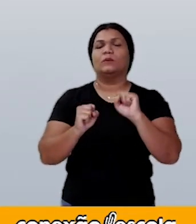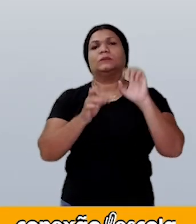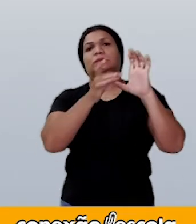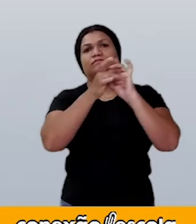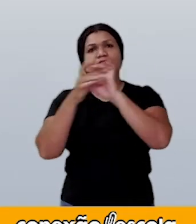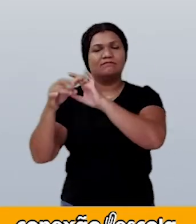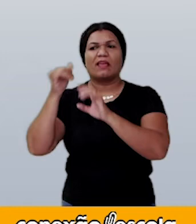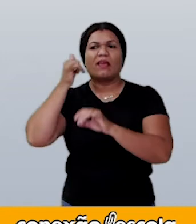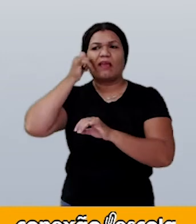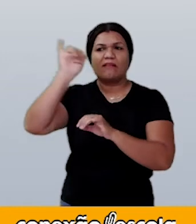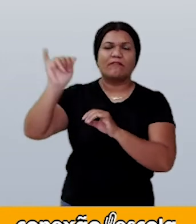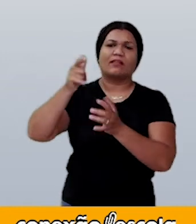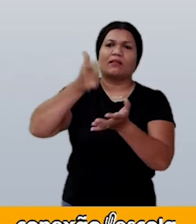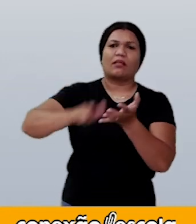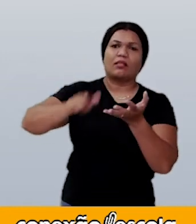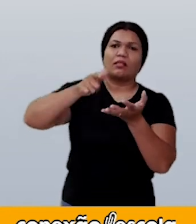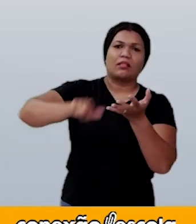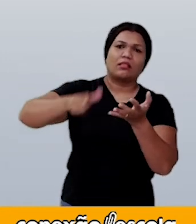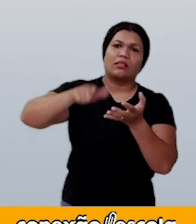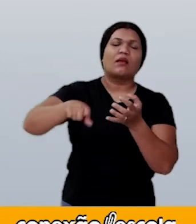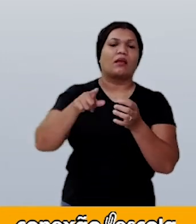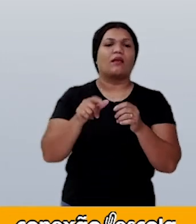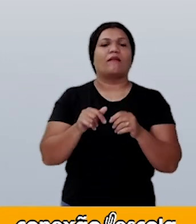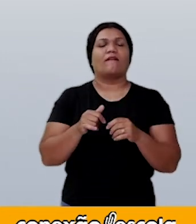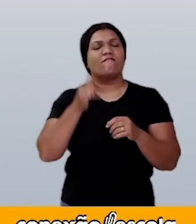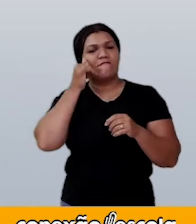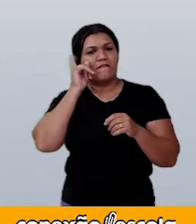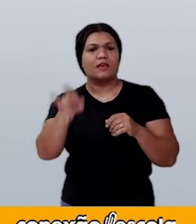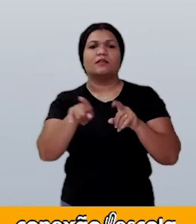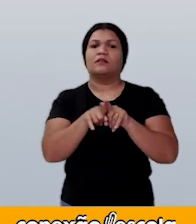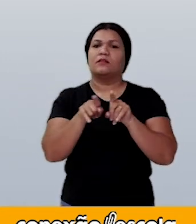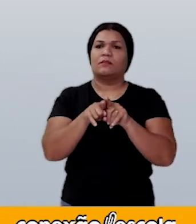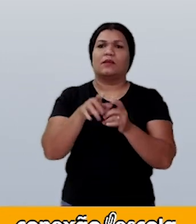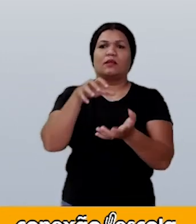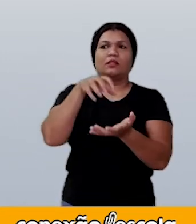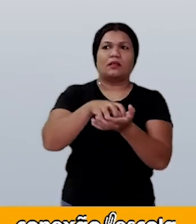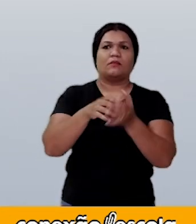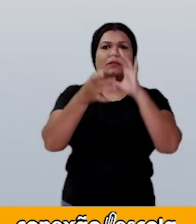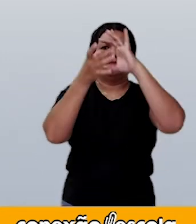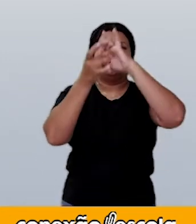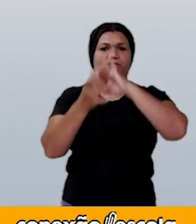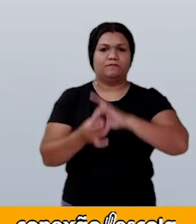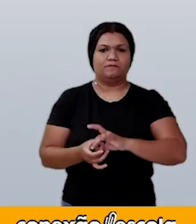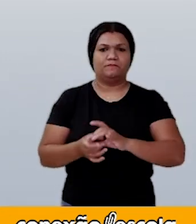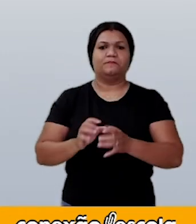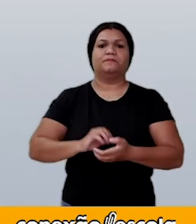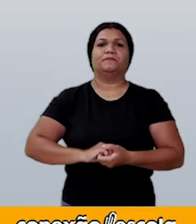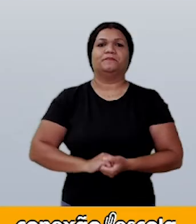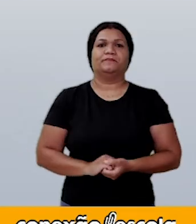evitar as repetições e também fazer o eixo temático do texto progredir.